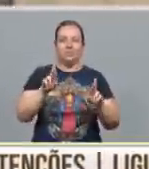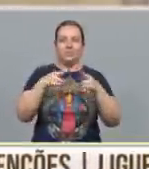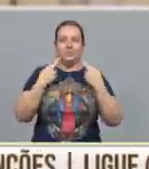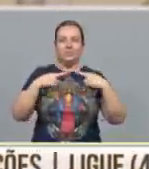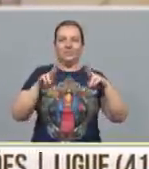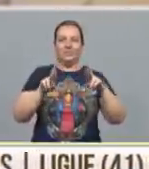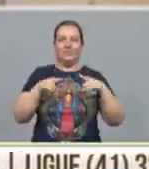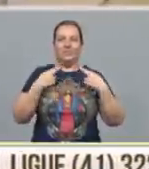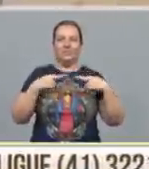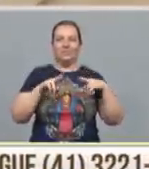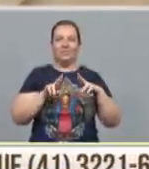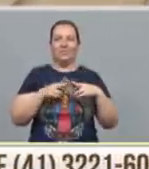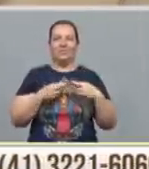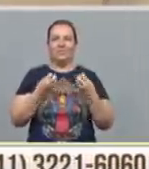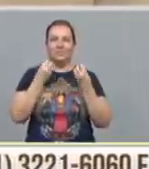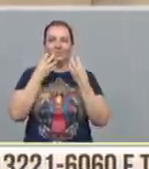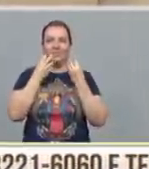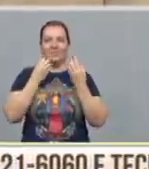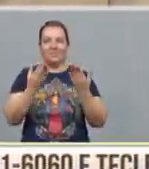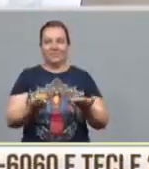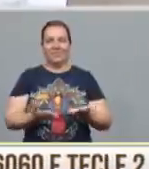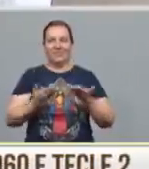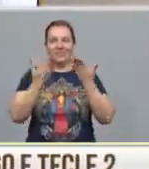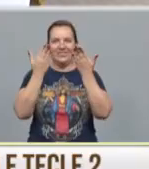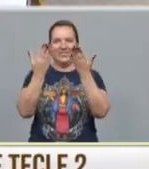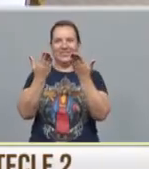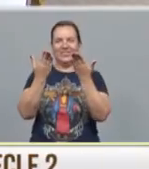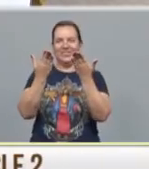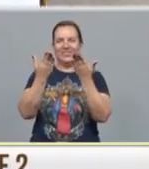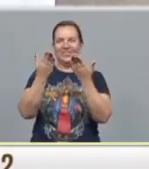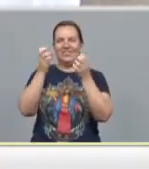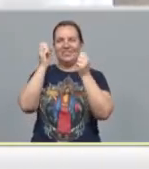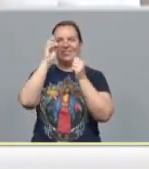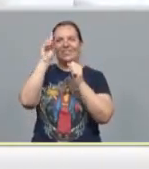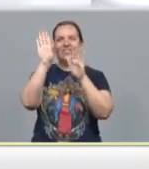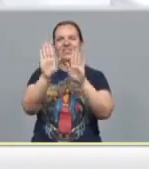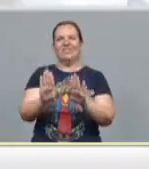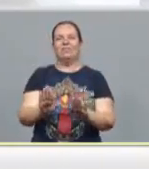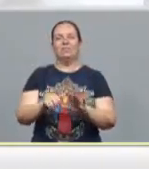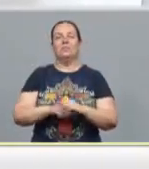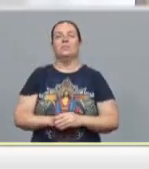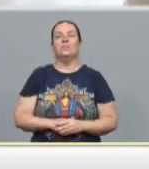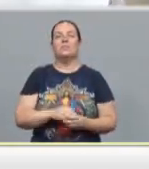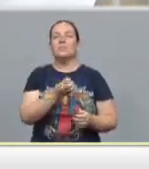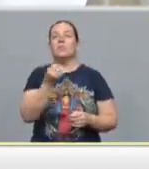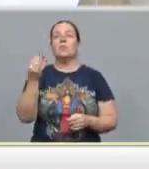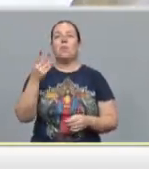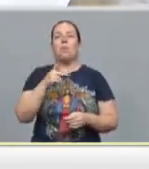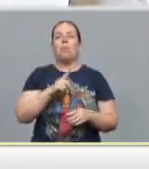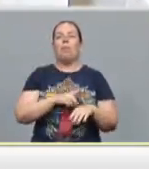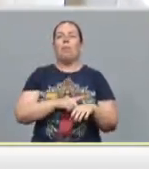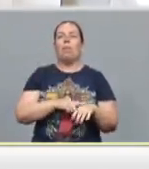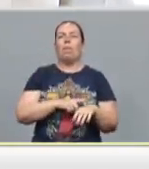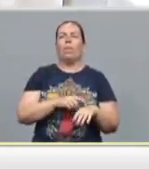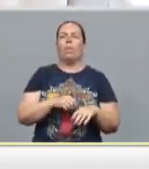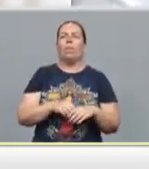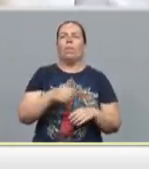Que bom ver os voluntários do santuário. Amém. Obrigado. Quanto tempo conosco?